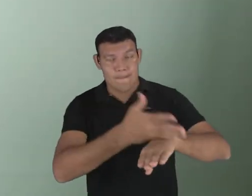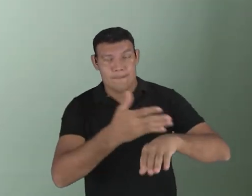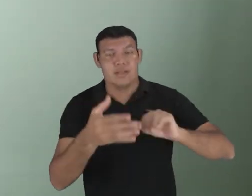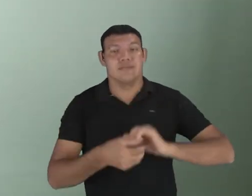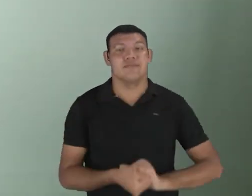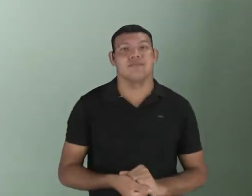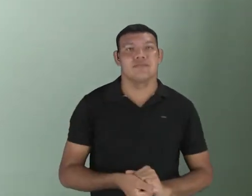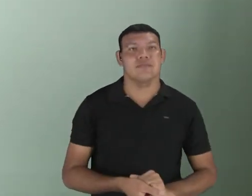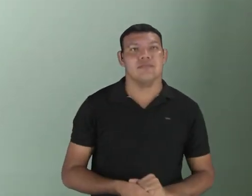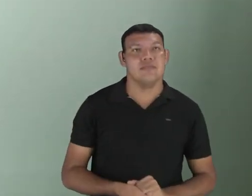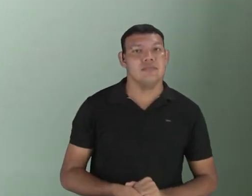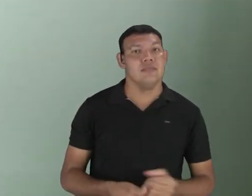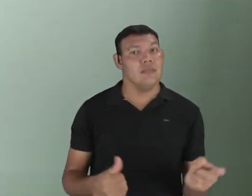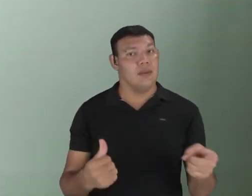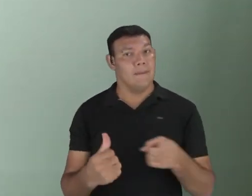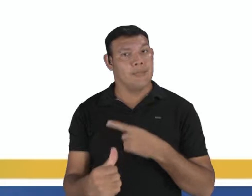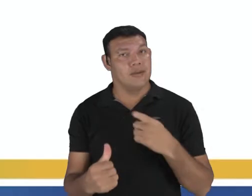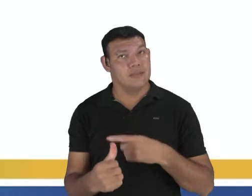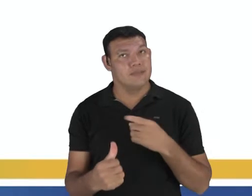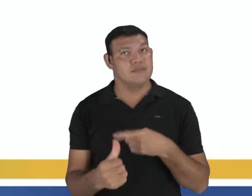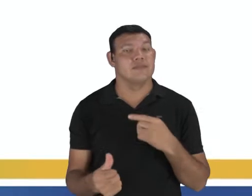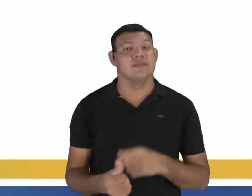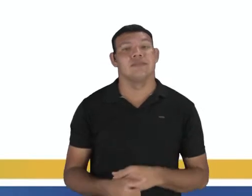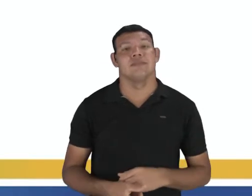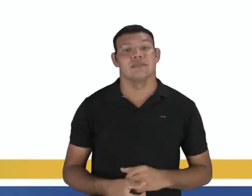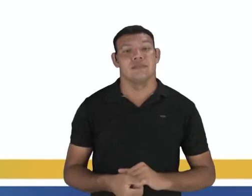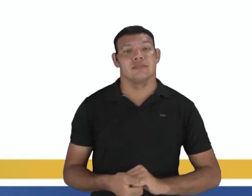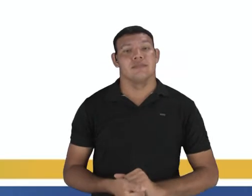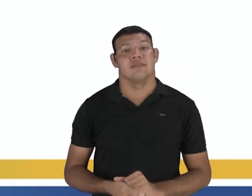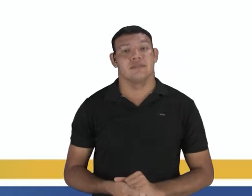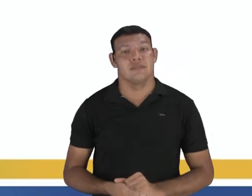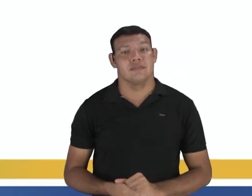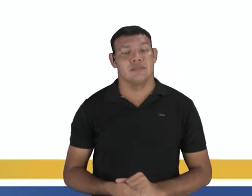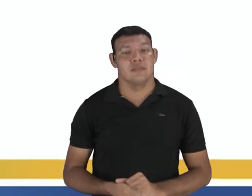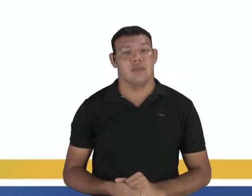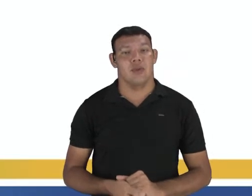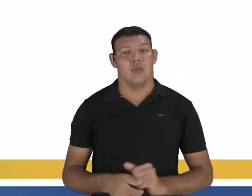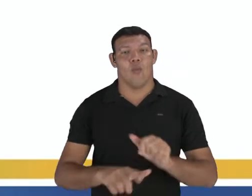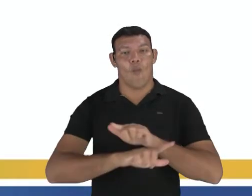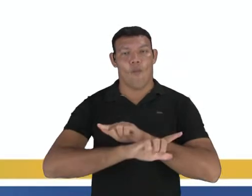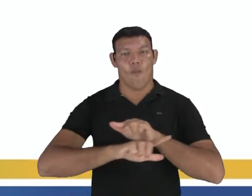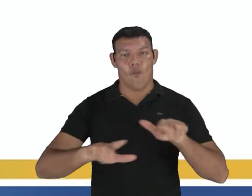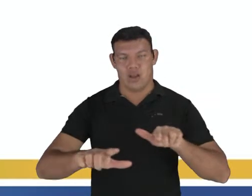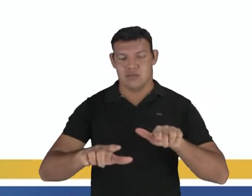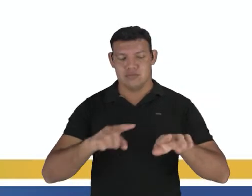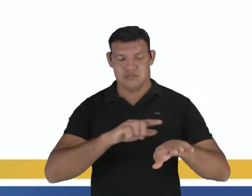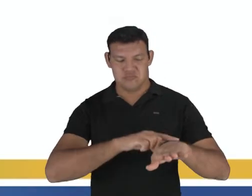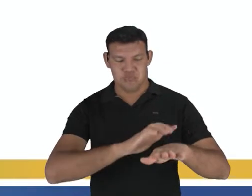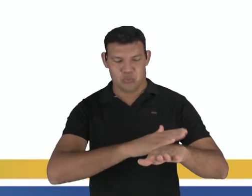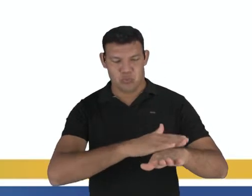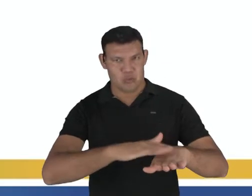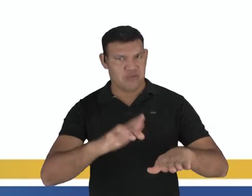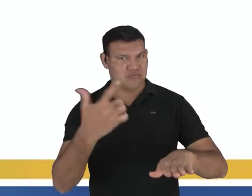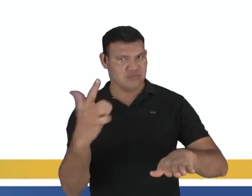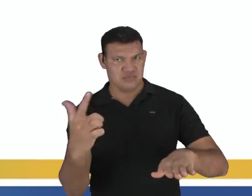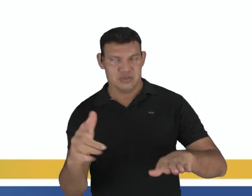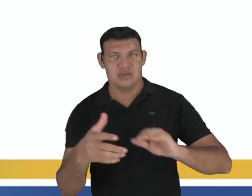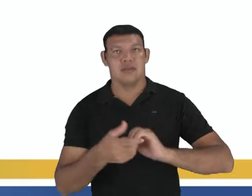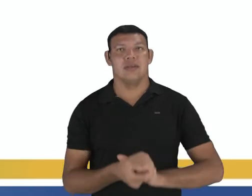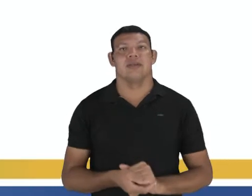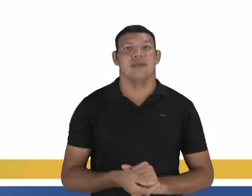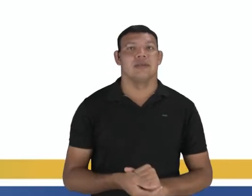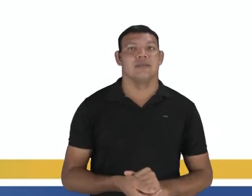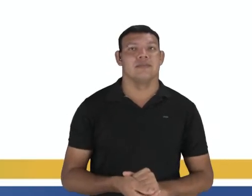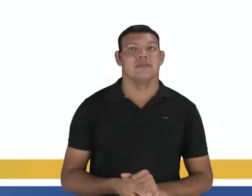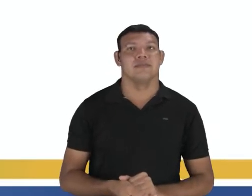características. Olha só, primeira coisa que a gente tem são bailarinos descalços e mais livres. E aí a gente consegue perceber